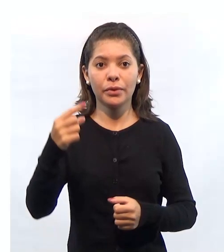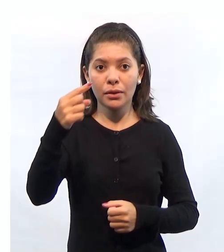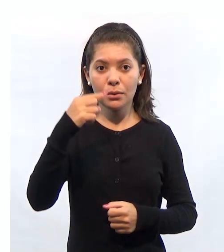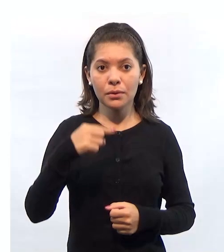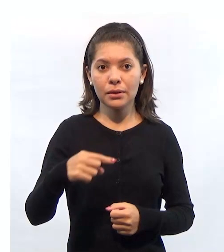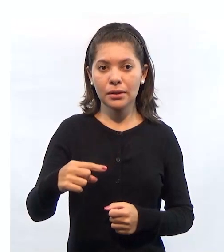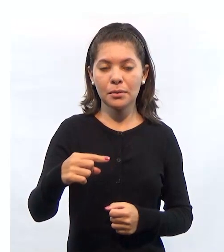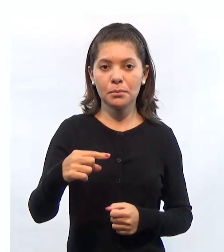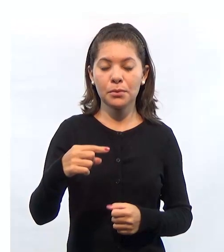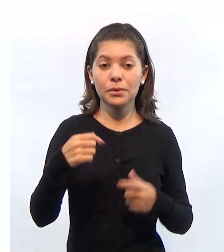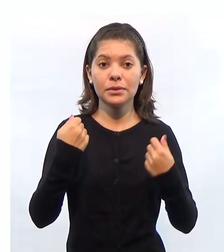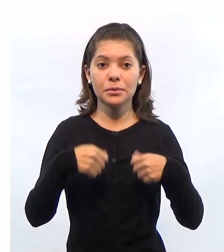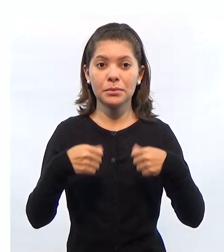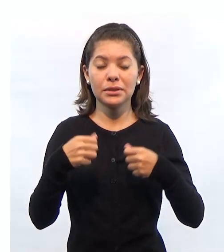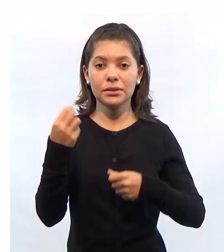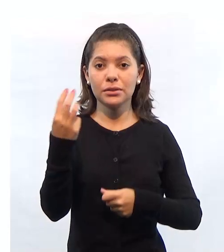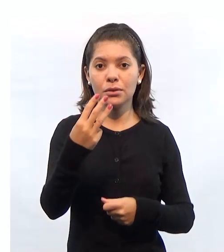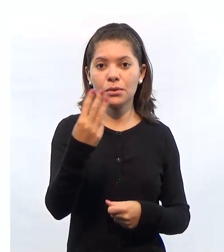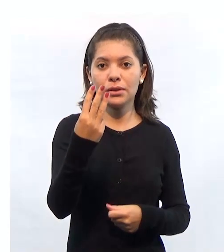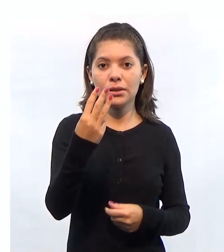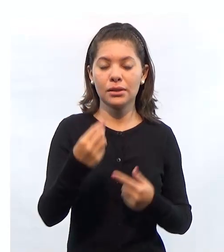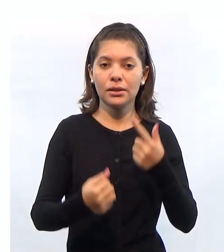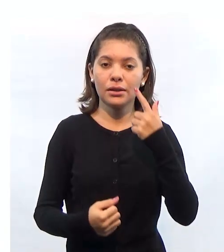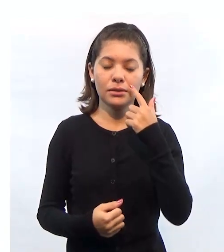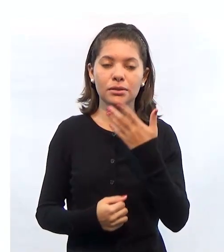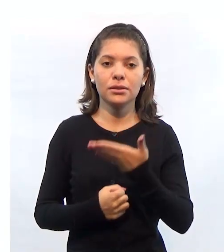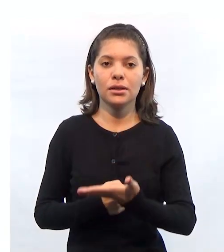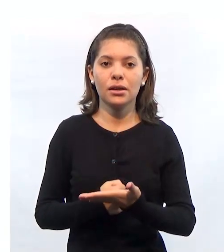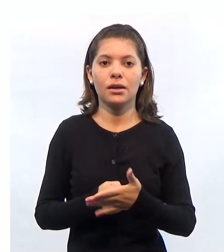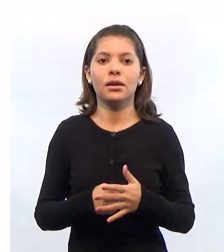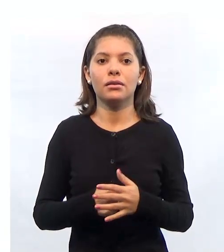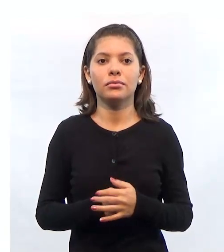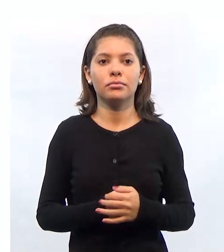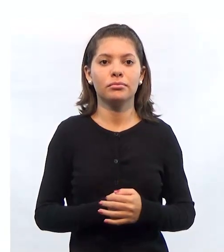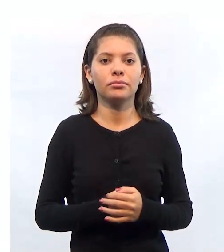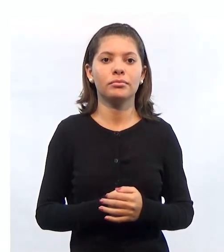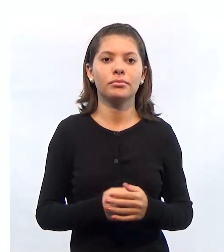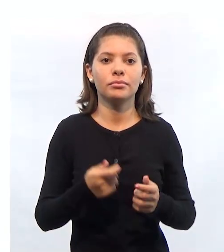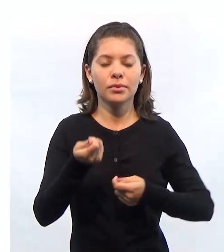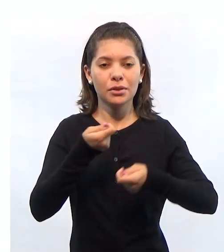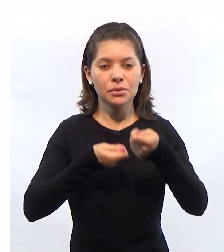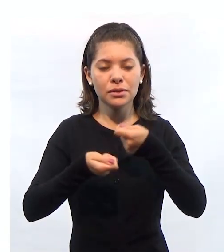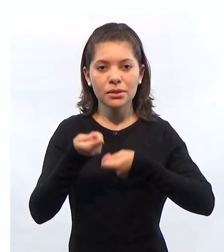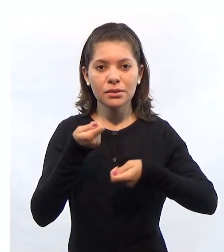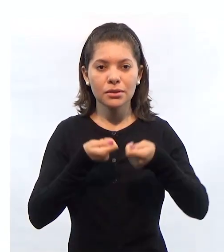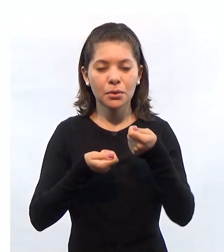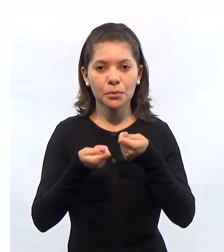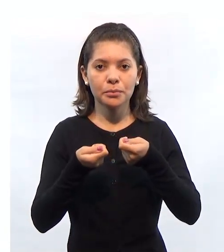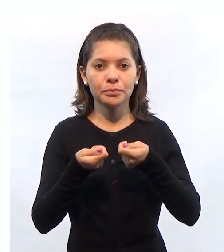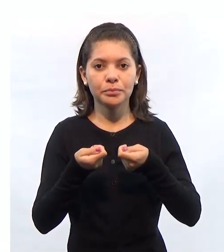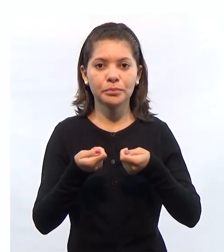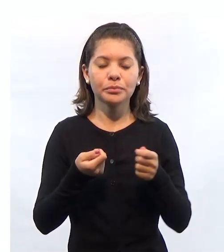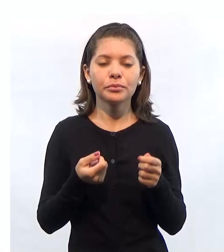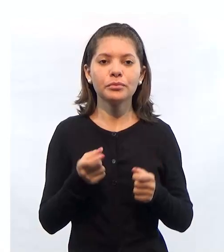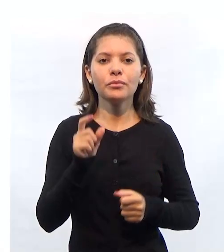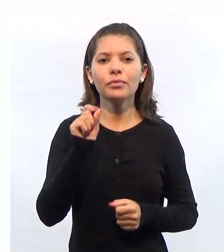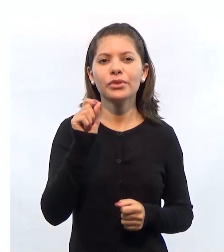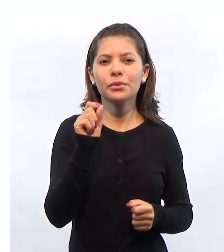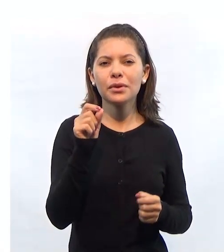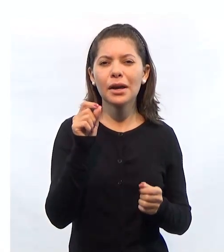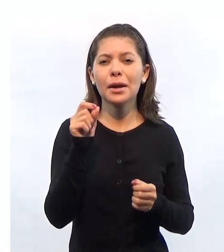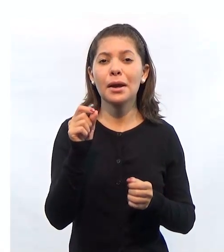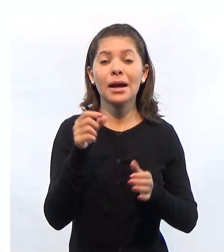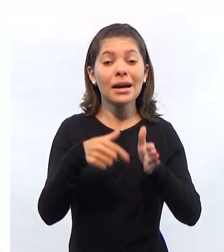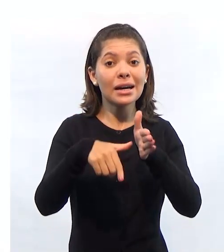depois precisa ser feita essa negociação das ordens de compras com o fornecedor selecionado. No just-in-time, essa negociação já é